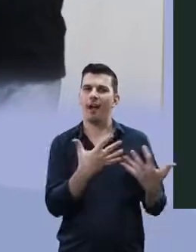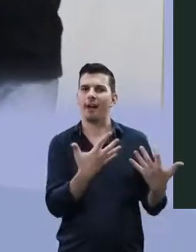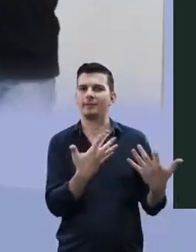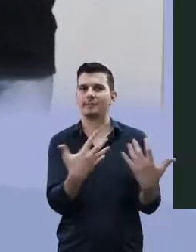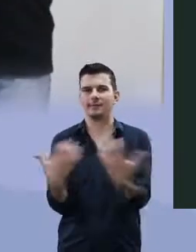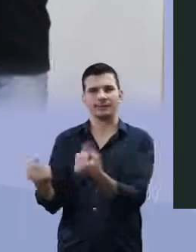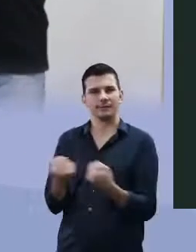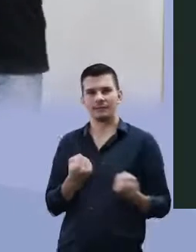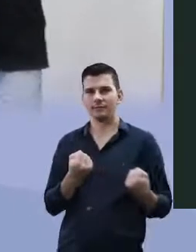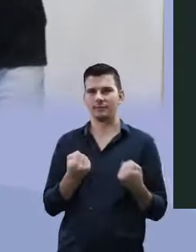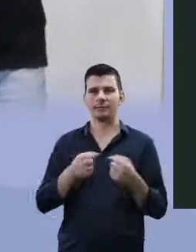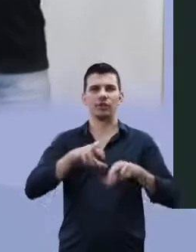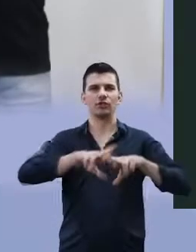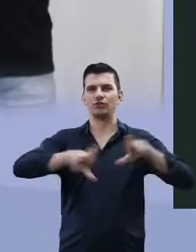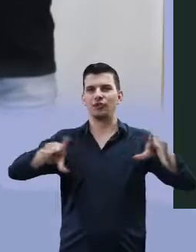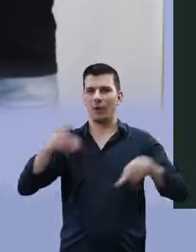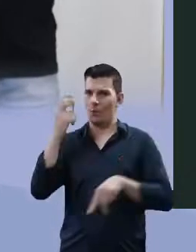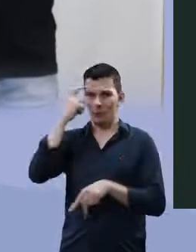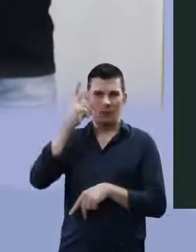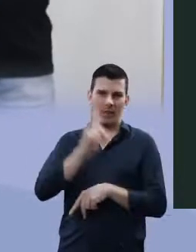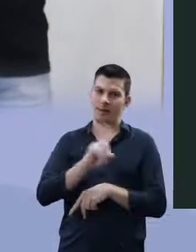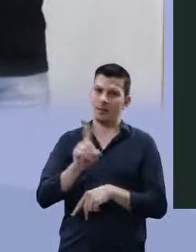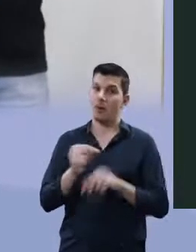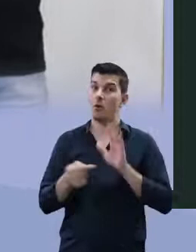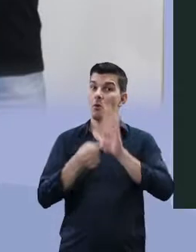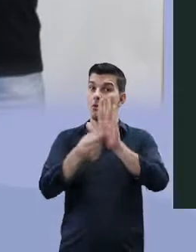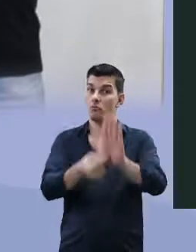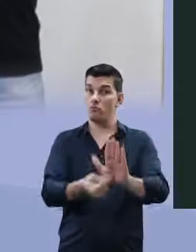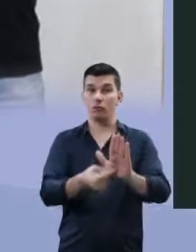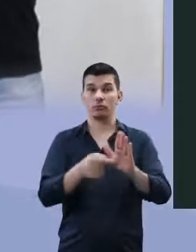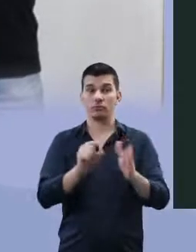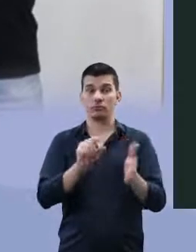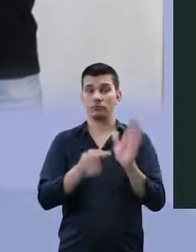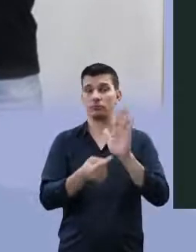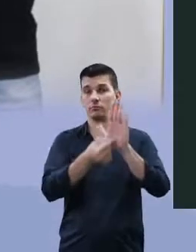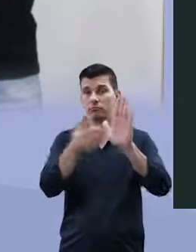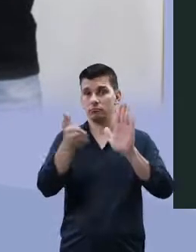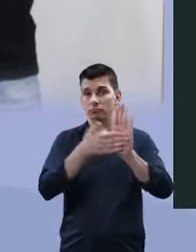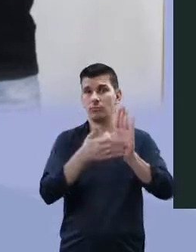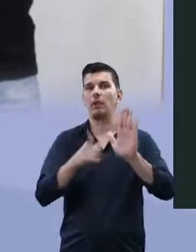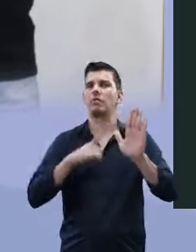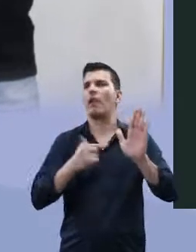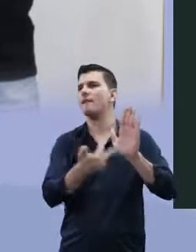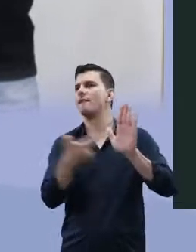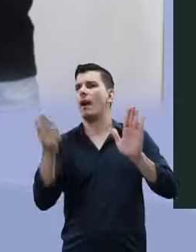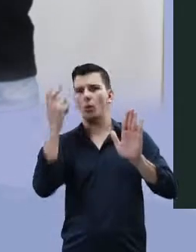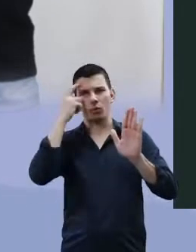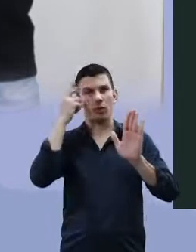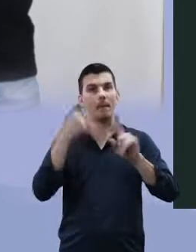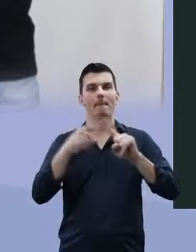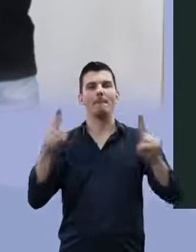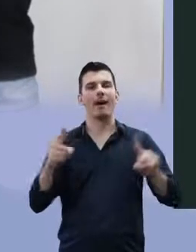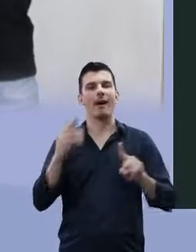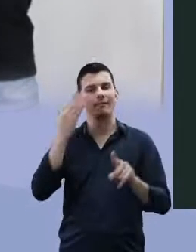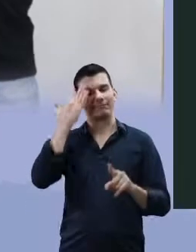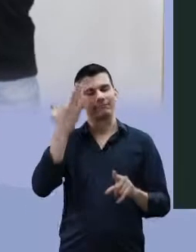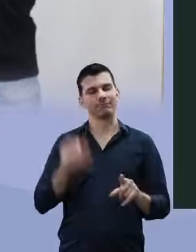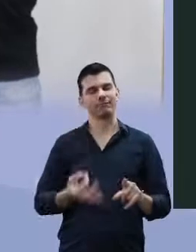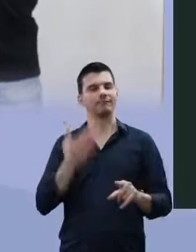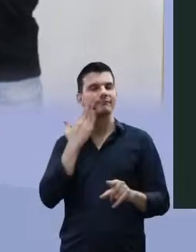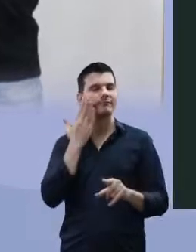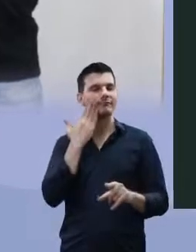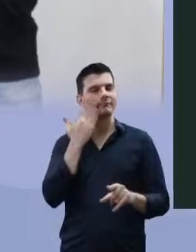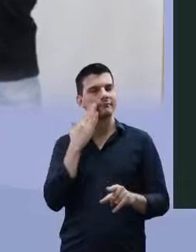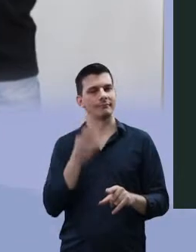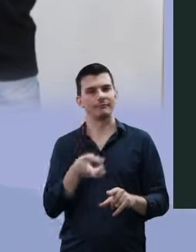mas reconhece, obviamente ele reconhece, que há um limite a essa dimensão da cultura, né, ou da inserção